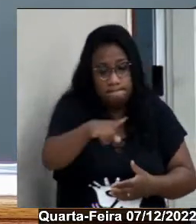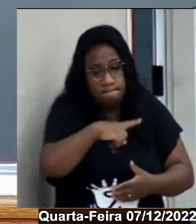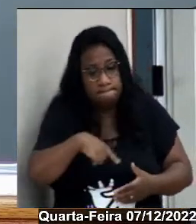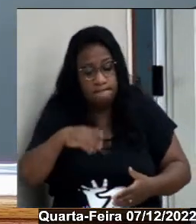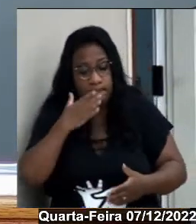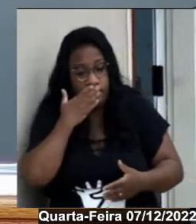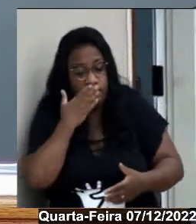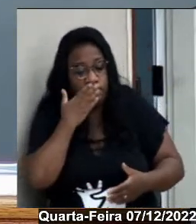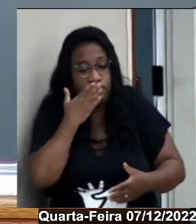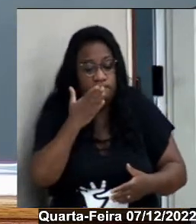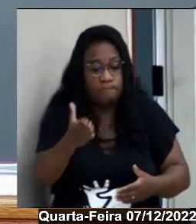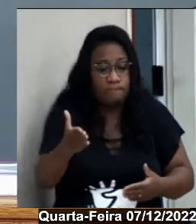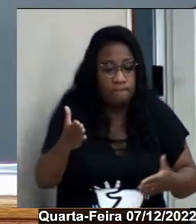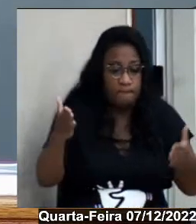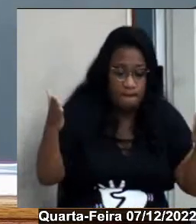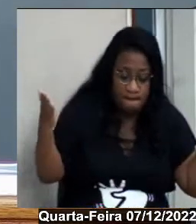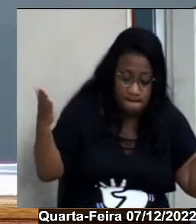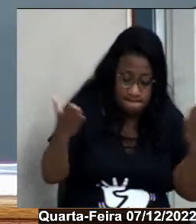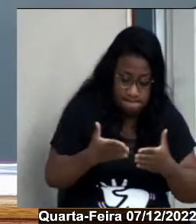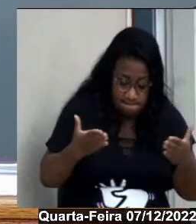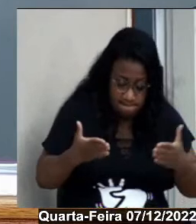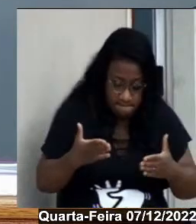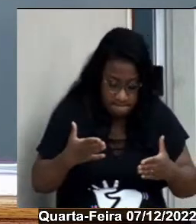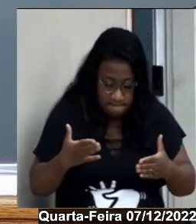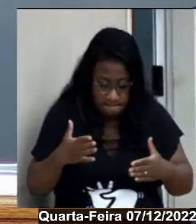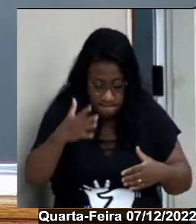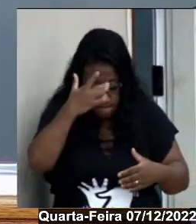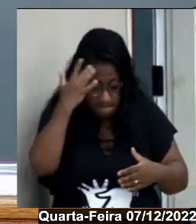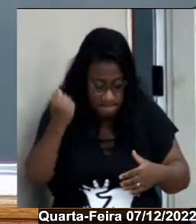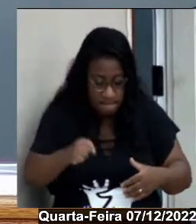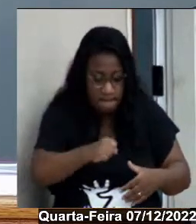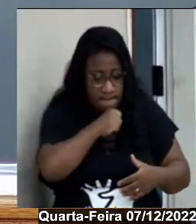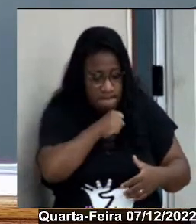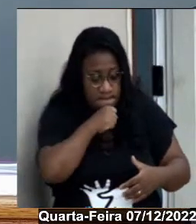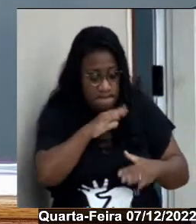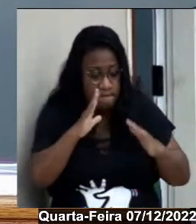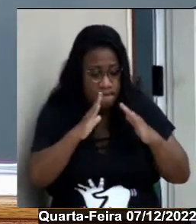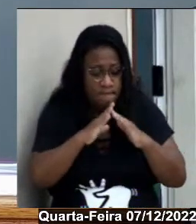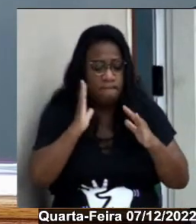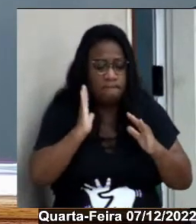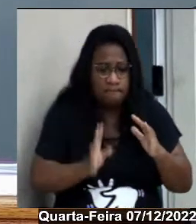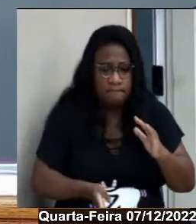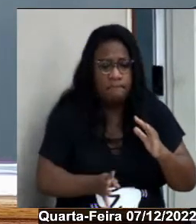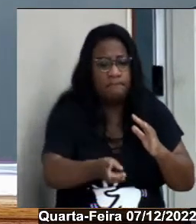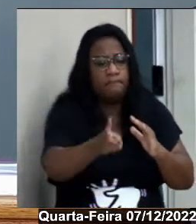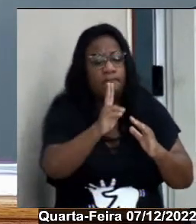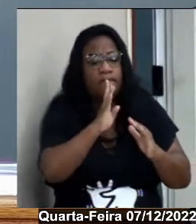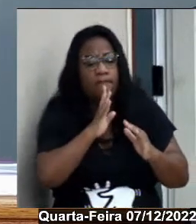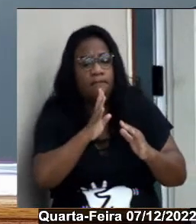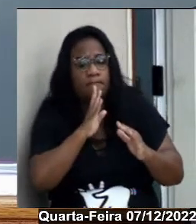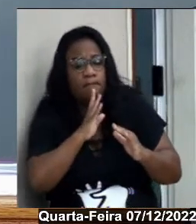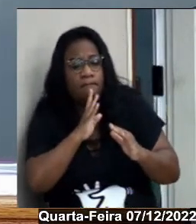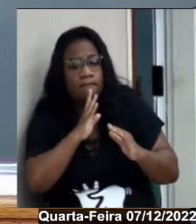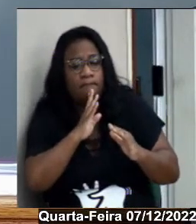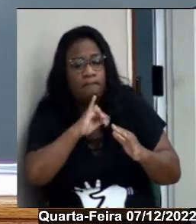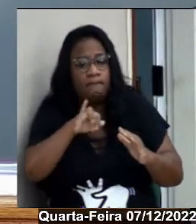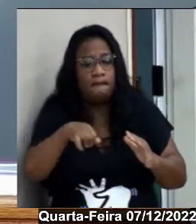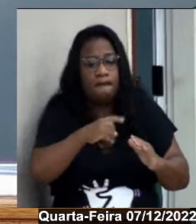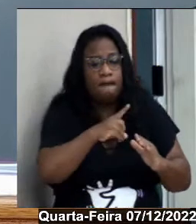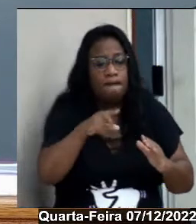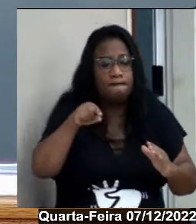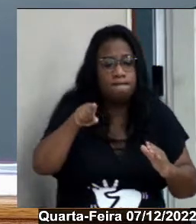redor. Considerando que José Carvalho Braga é antigo morador da cidade, conhecido por seu trabalho no bairro Jardim